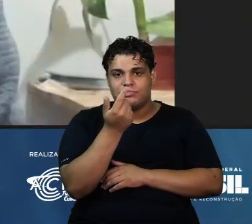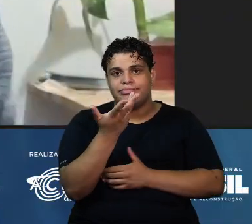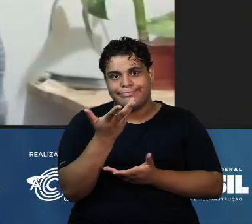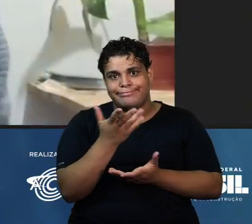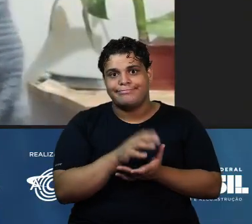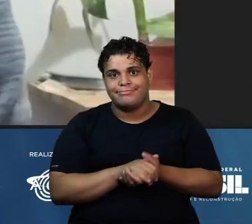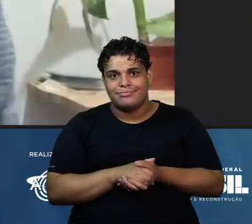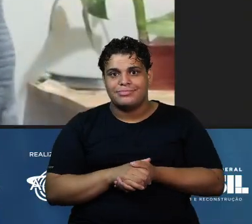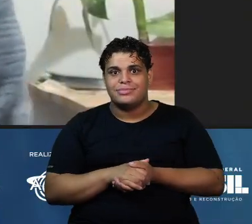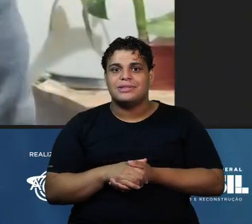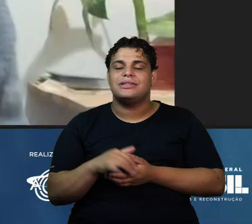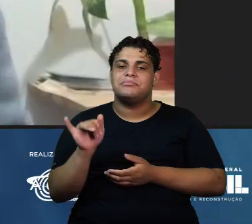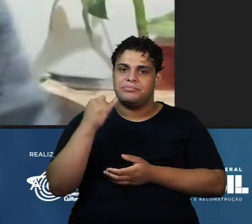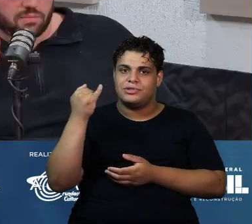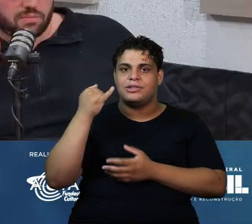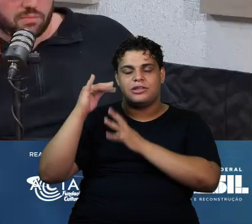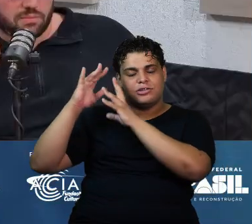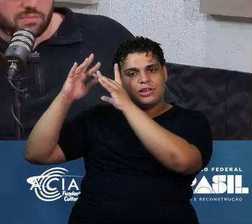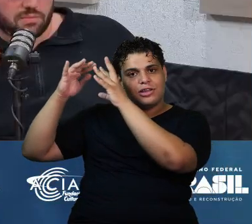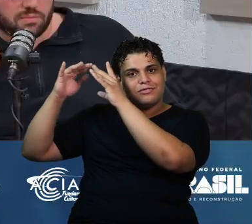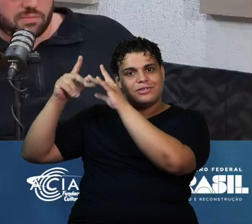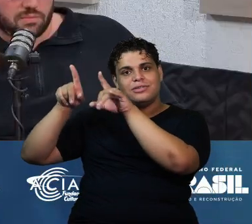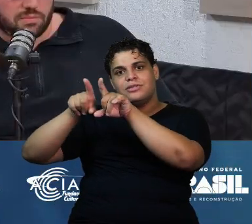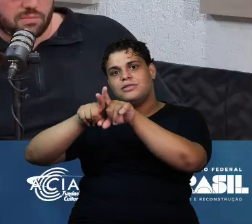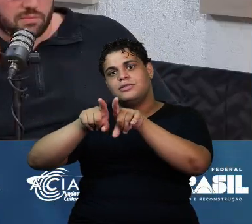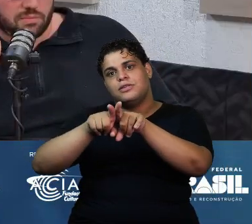gente refletir sobre isso também.